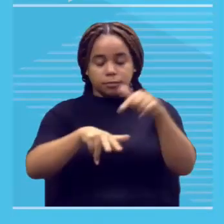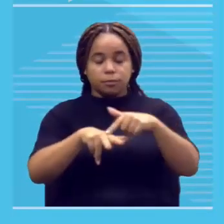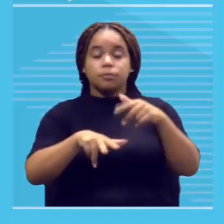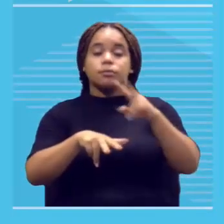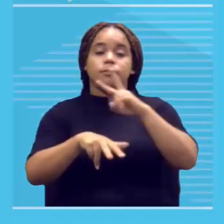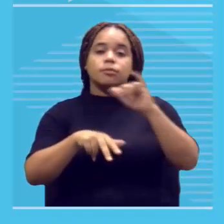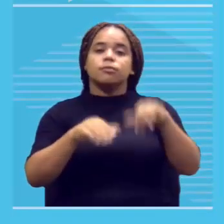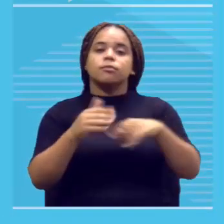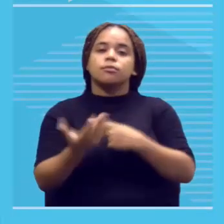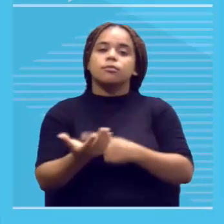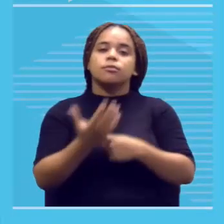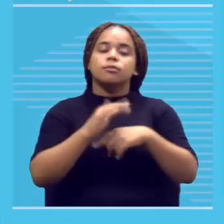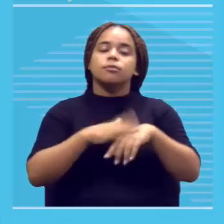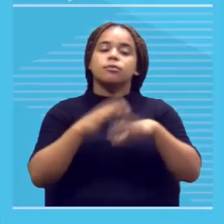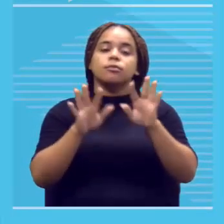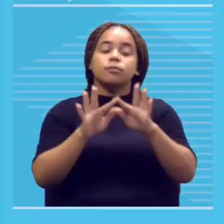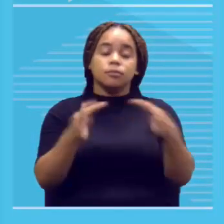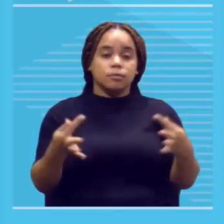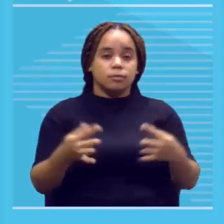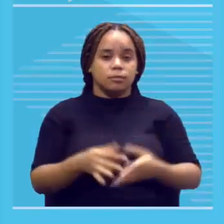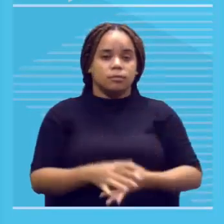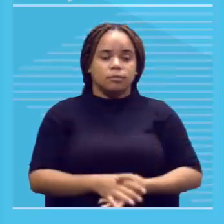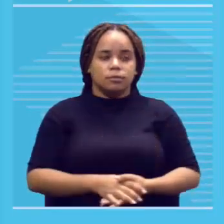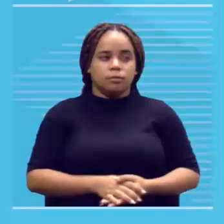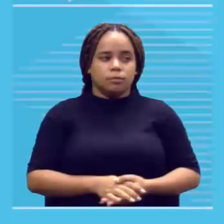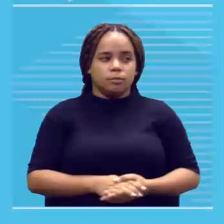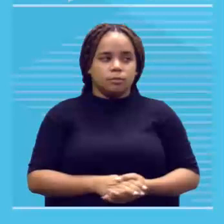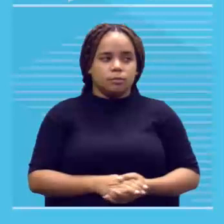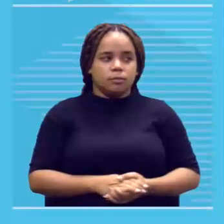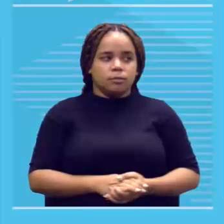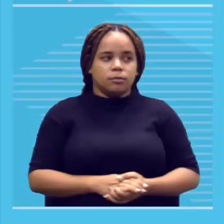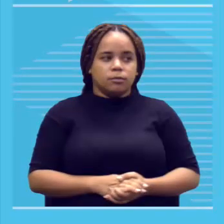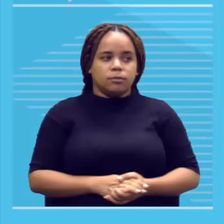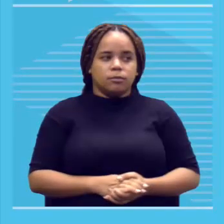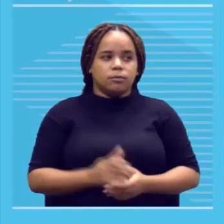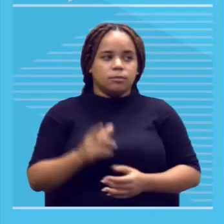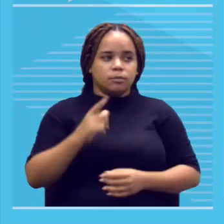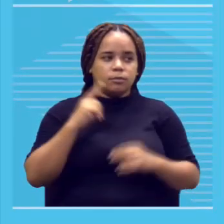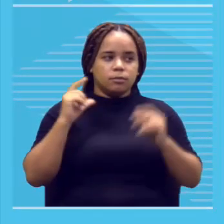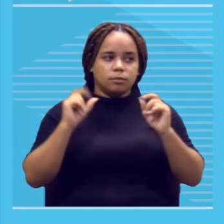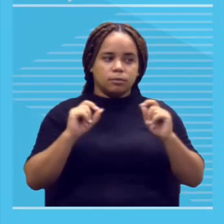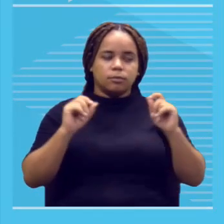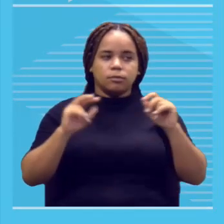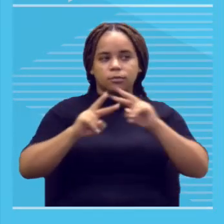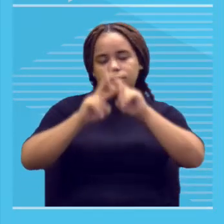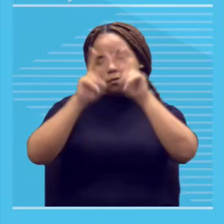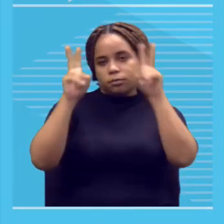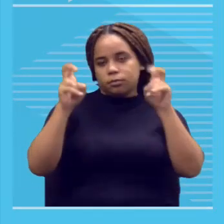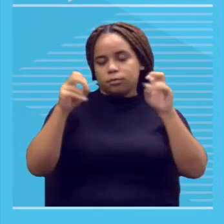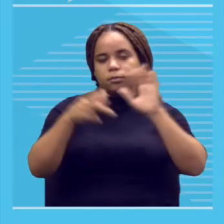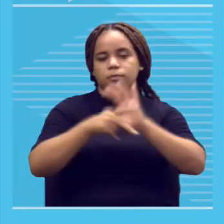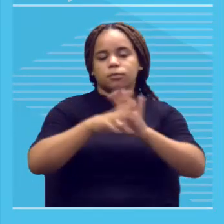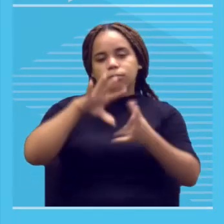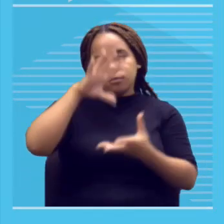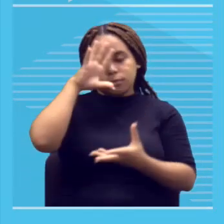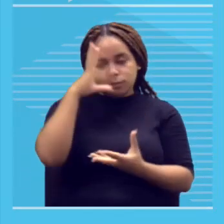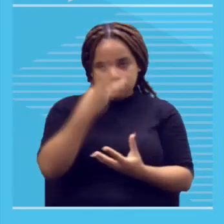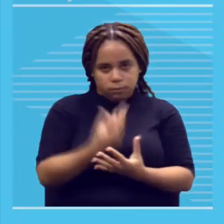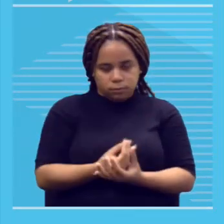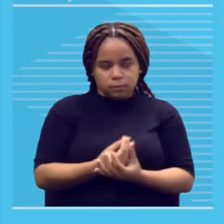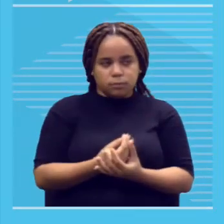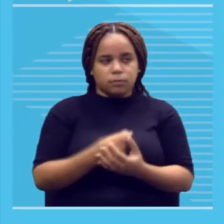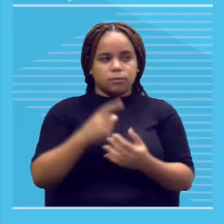reflexão Essa é a lei do Karma Tá certo turma um pouco sobre a história do Espiritismo